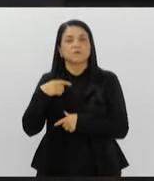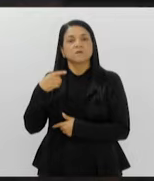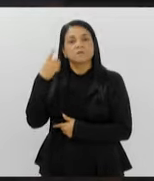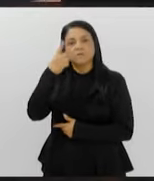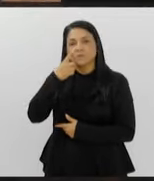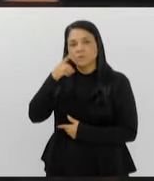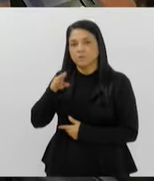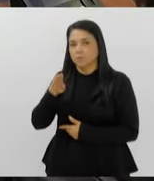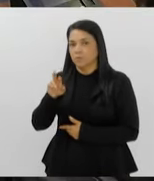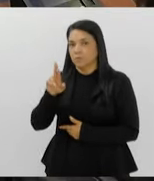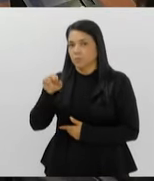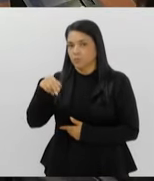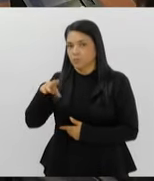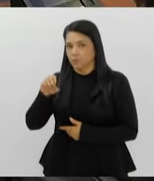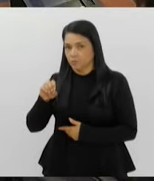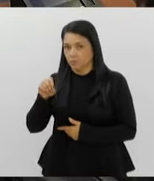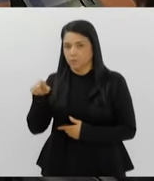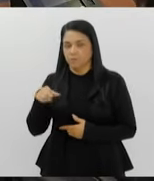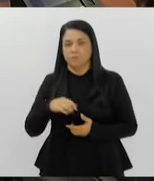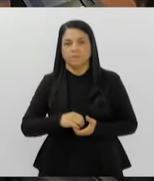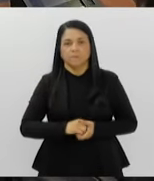Boareto.